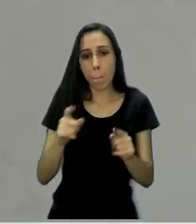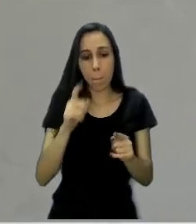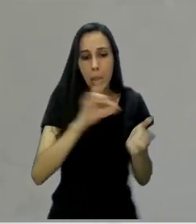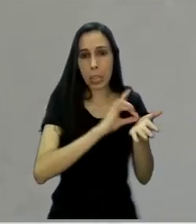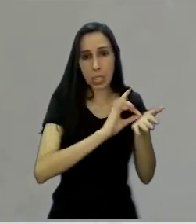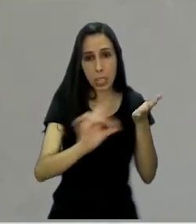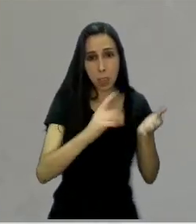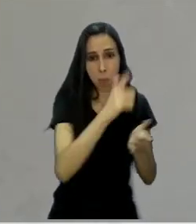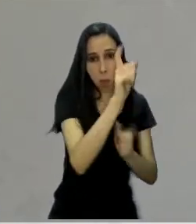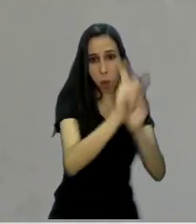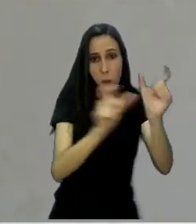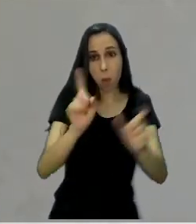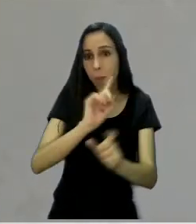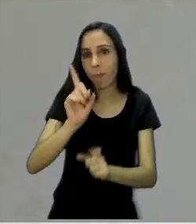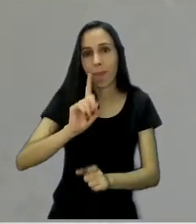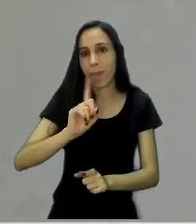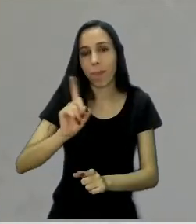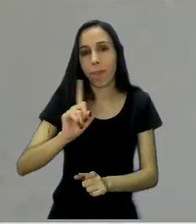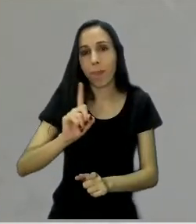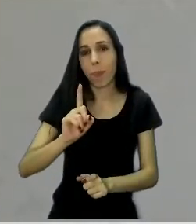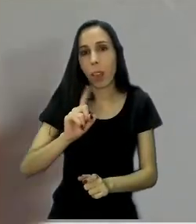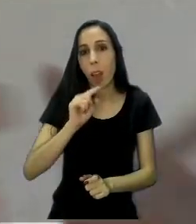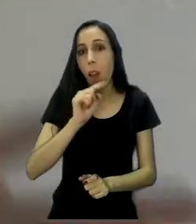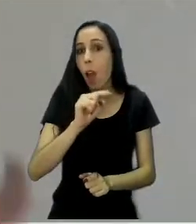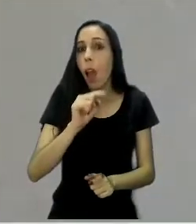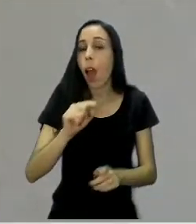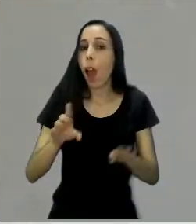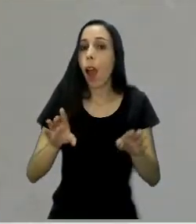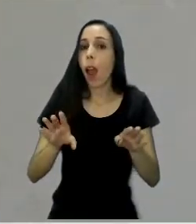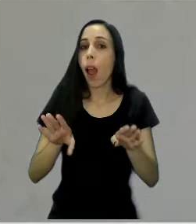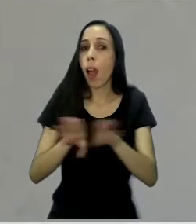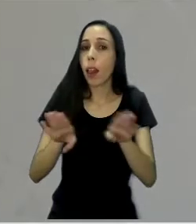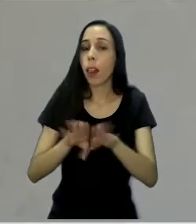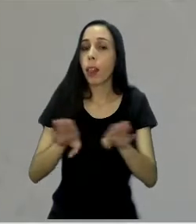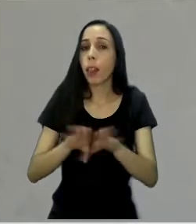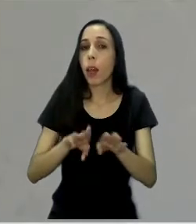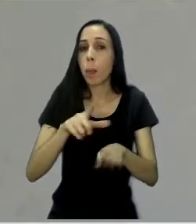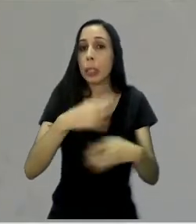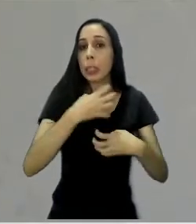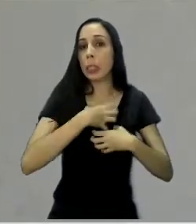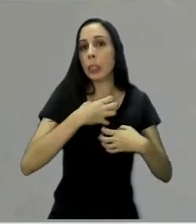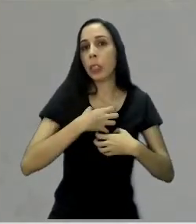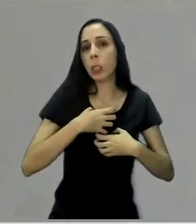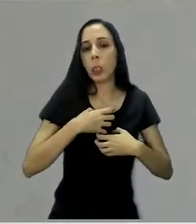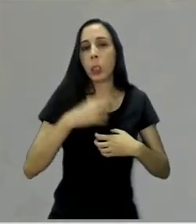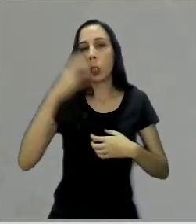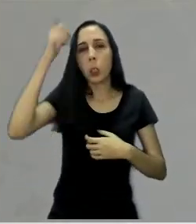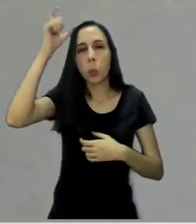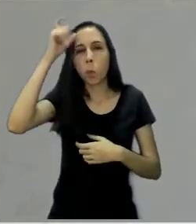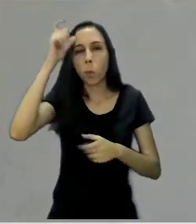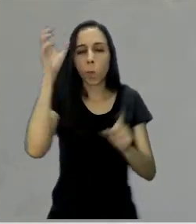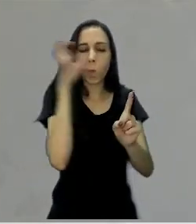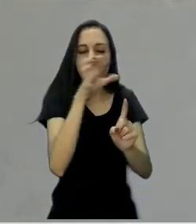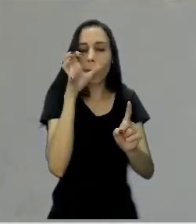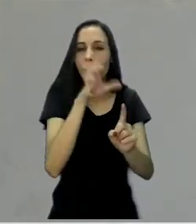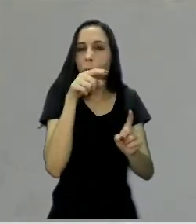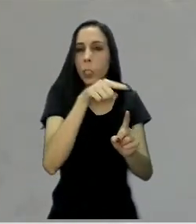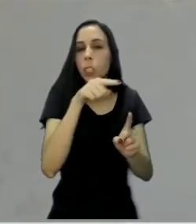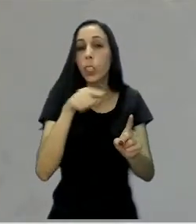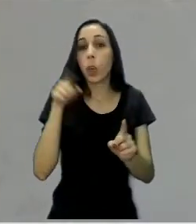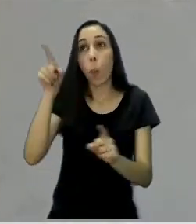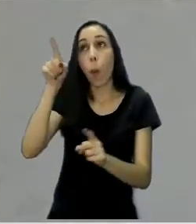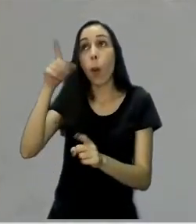Mas o nosso inimigo não são as outras pessoas, elas são vítimas do verdadeiro inimigo, Satanás, aquele que vem